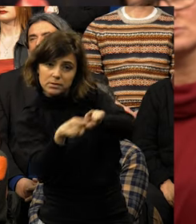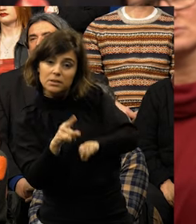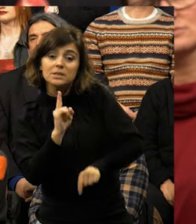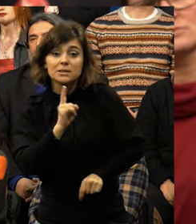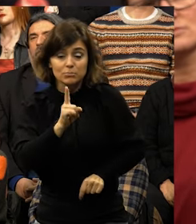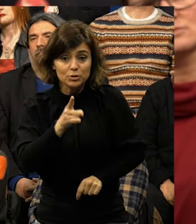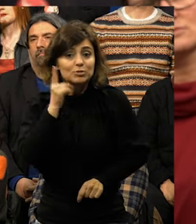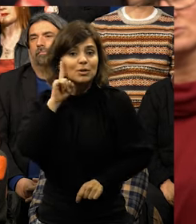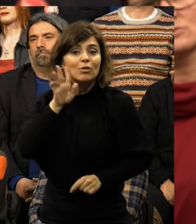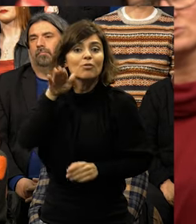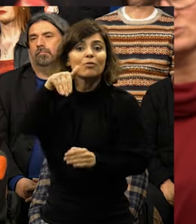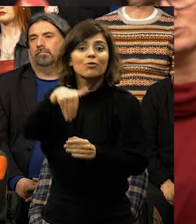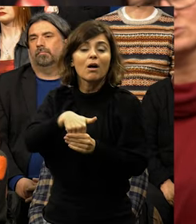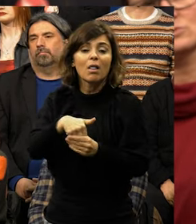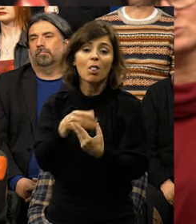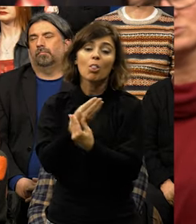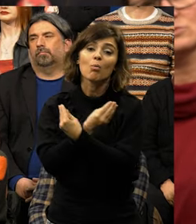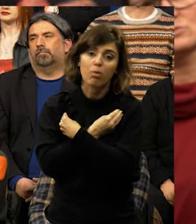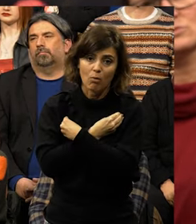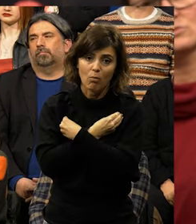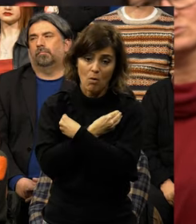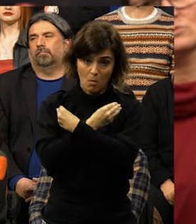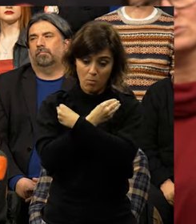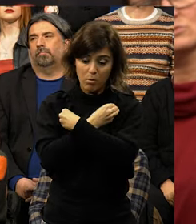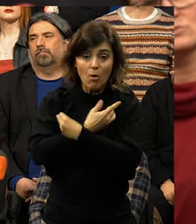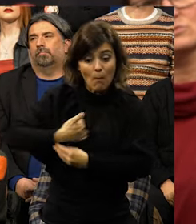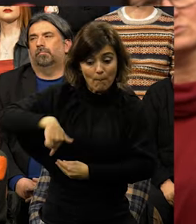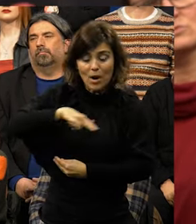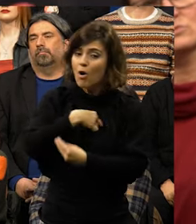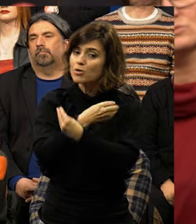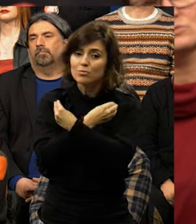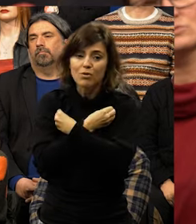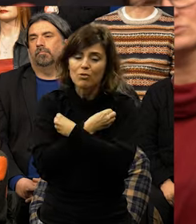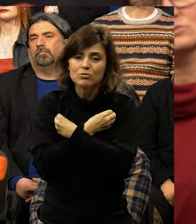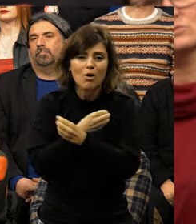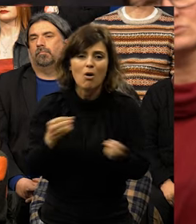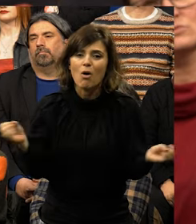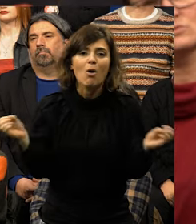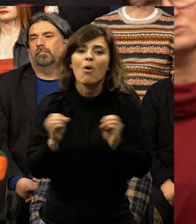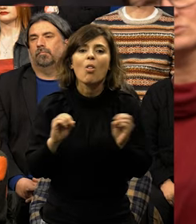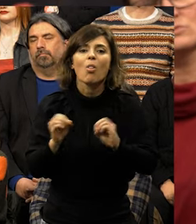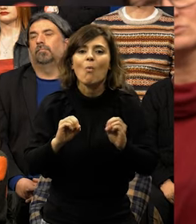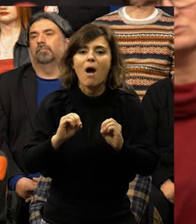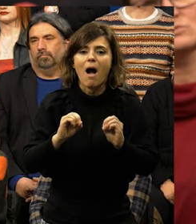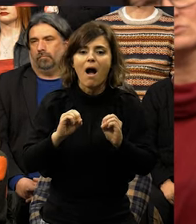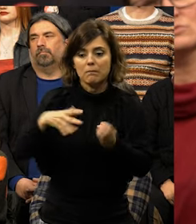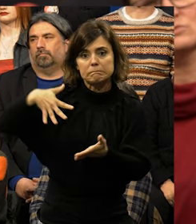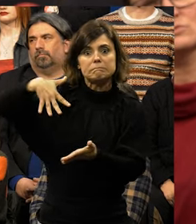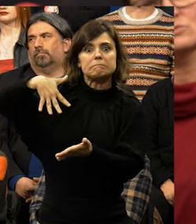no bloco para nós bloco de esquerda nunca houve imperialismos bons e imperialismos